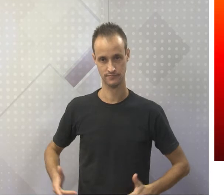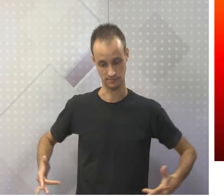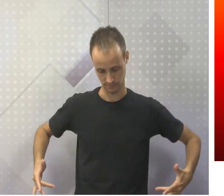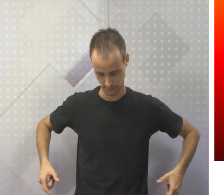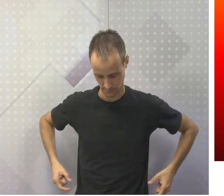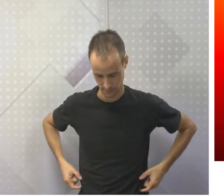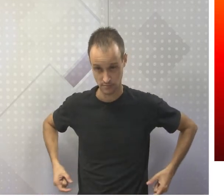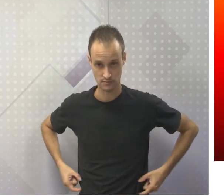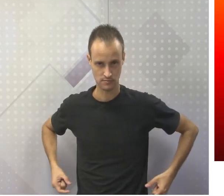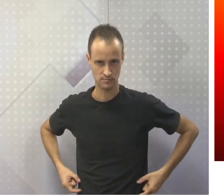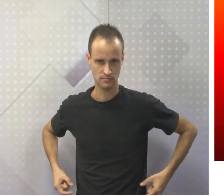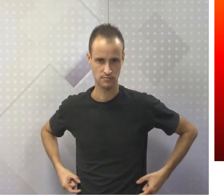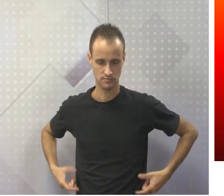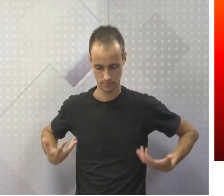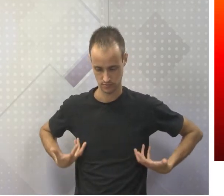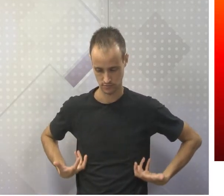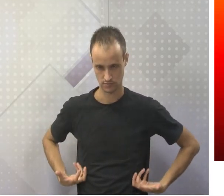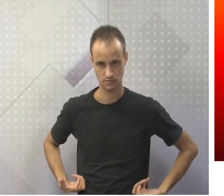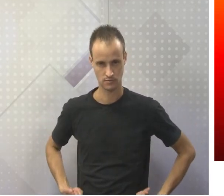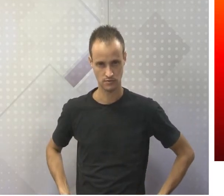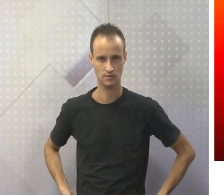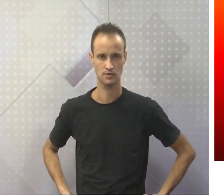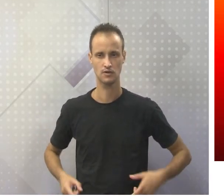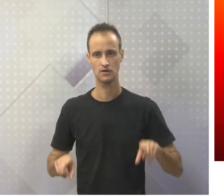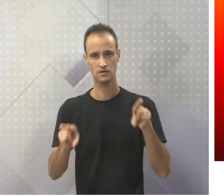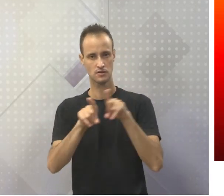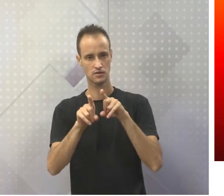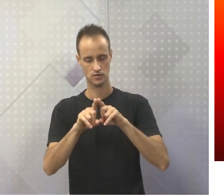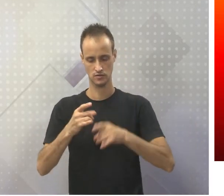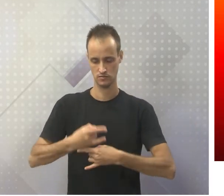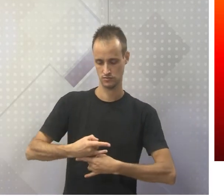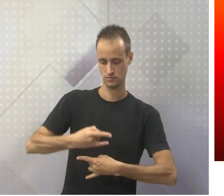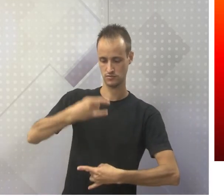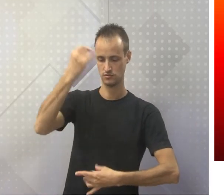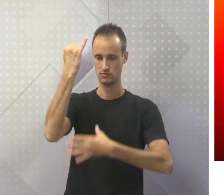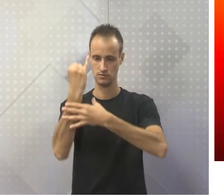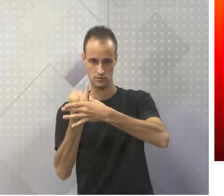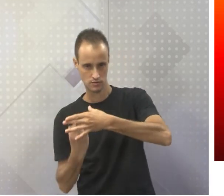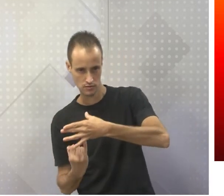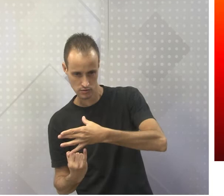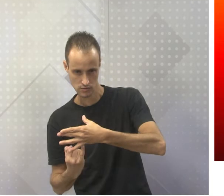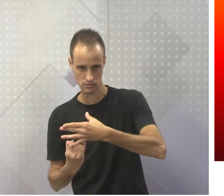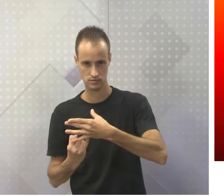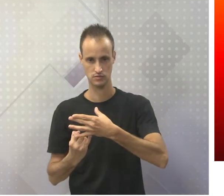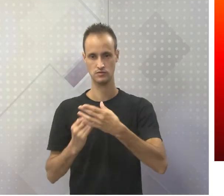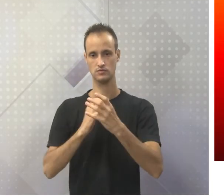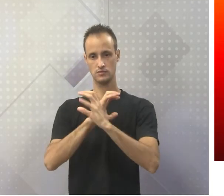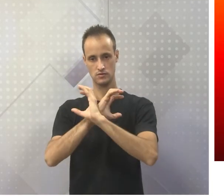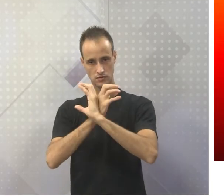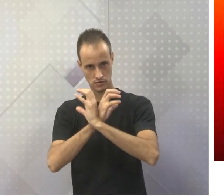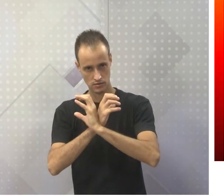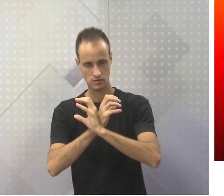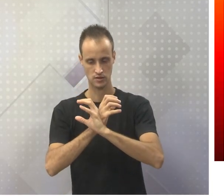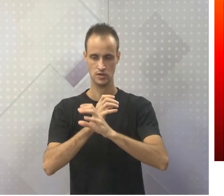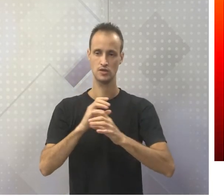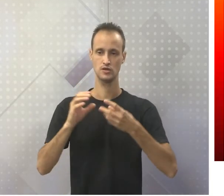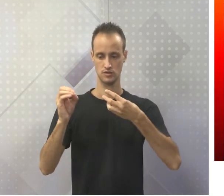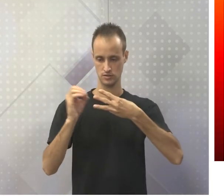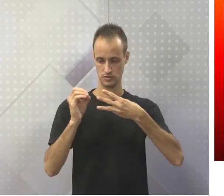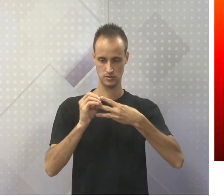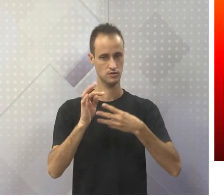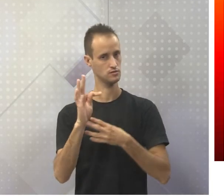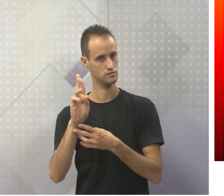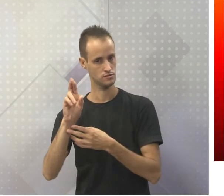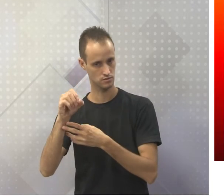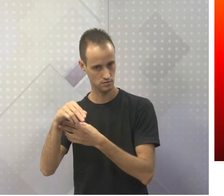estimula a produção de eritropoetina. E a medula óssea, que acentua as células tronco. Não é bonito isso? Agora,